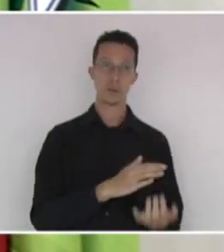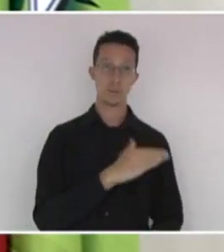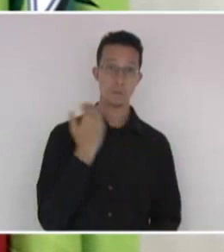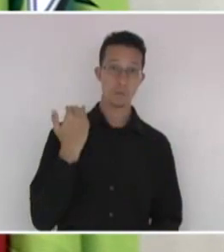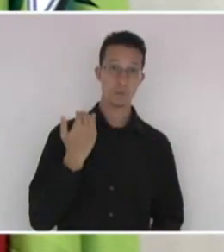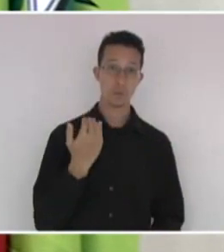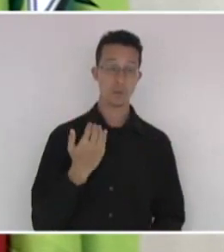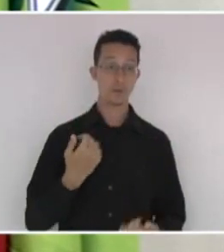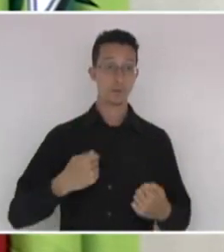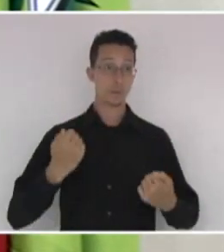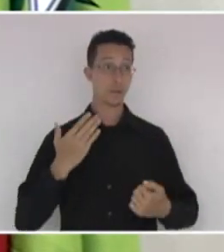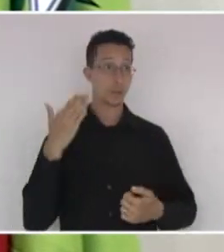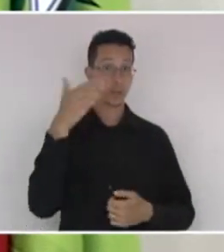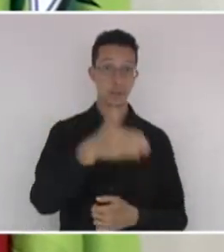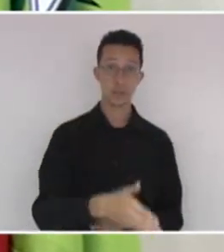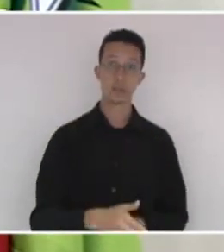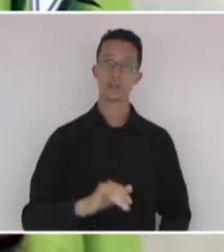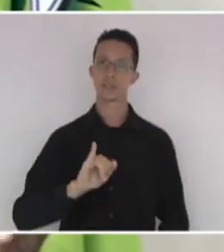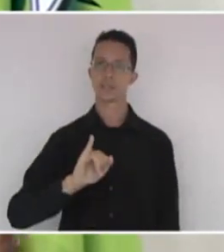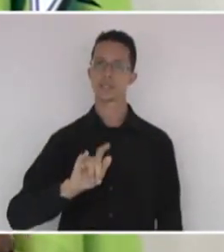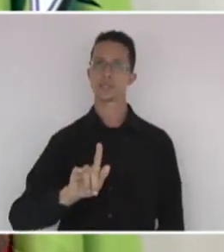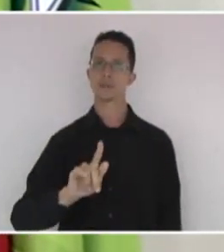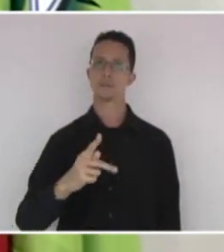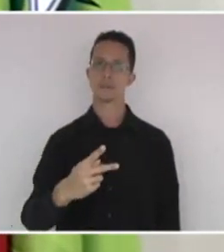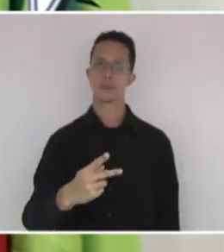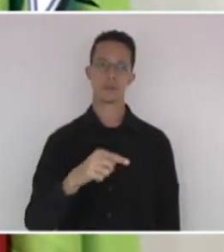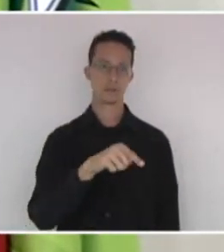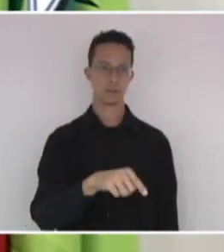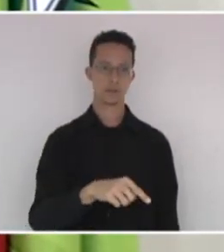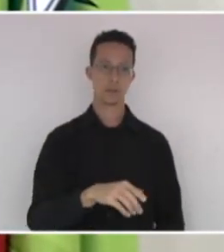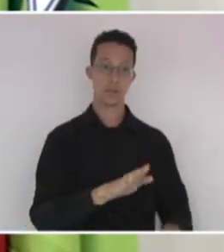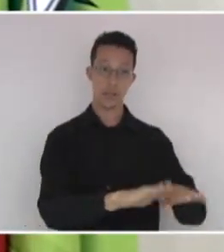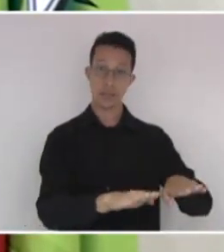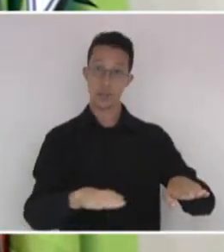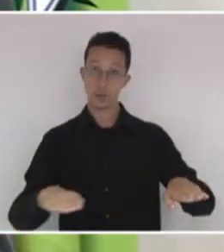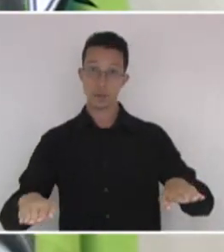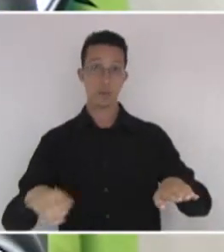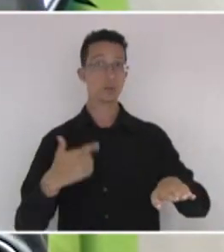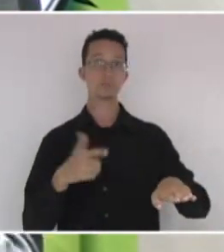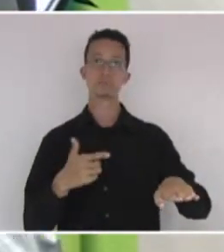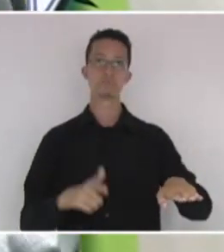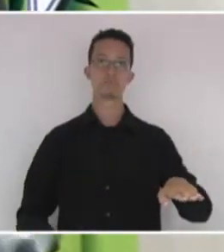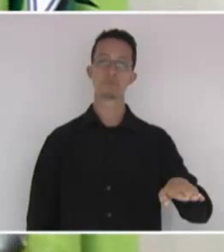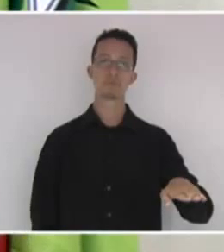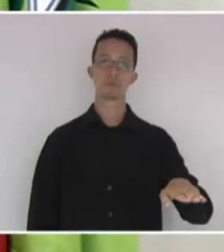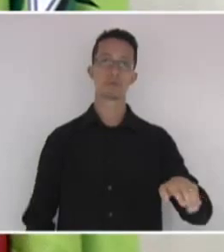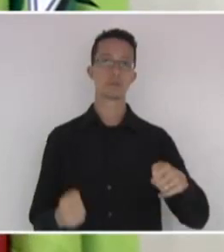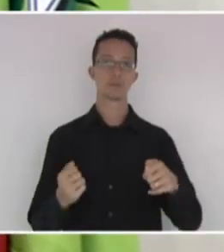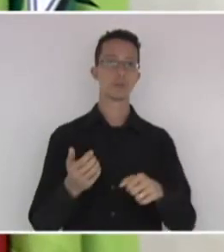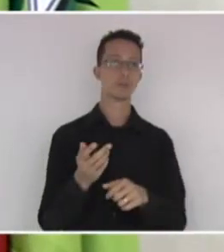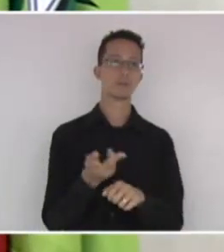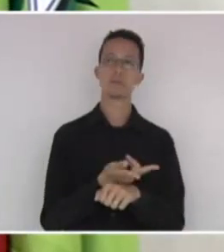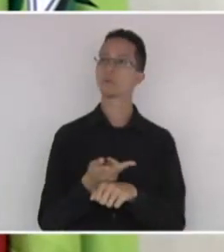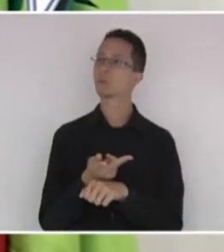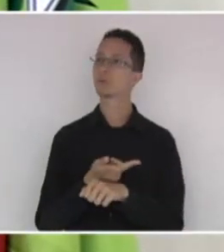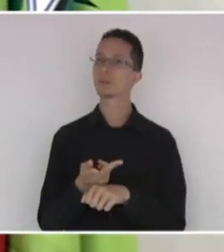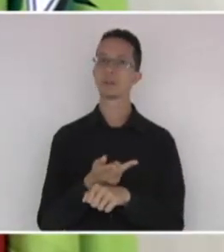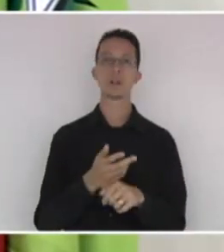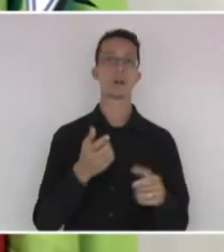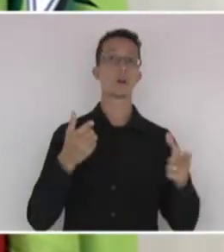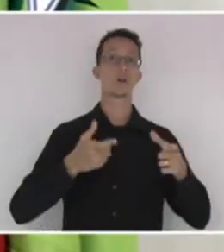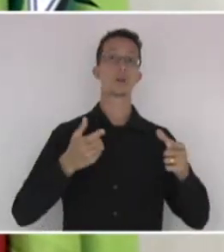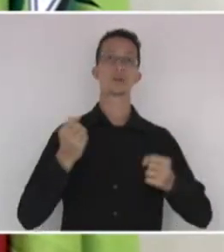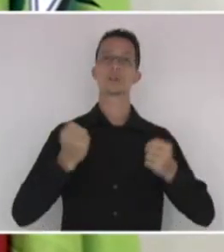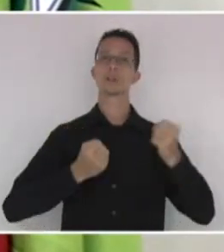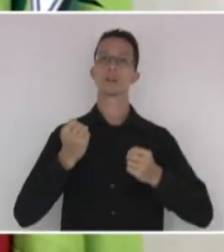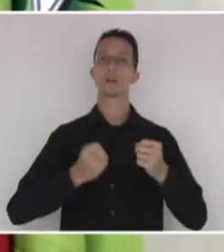IGP. Tem que estacionar na universidade, na FURB, enfim. É algo impensável para uma